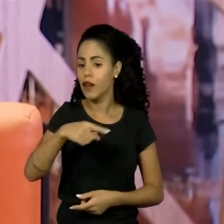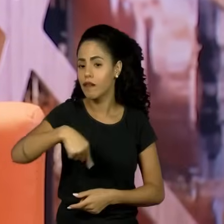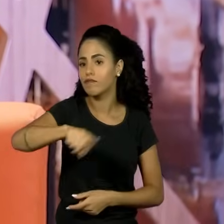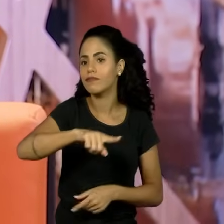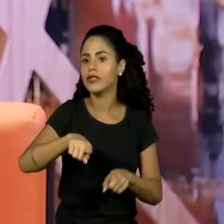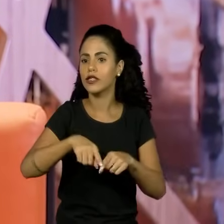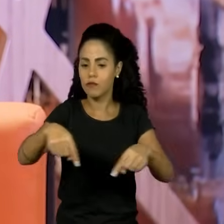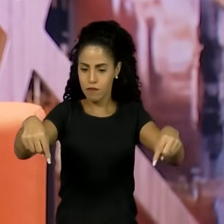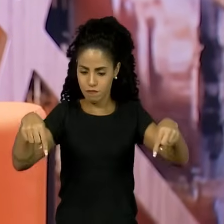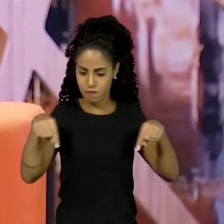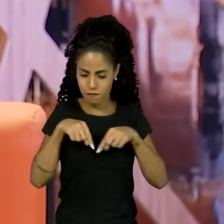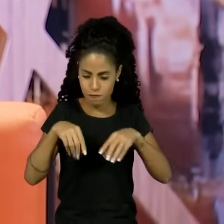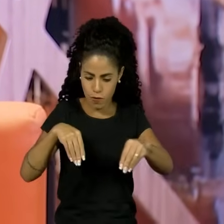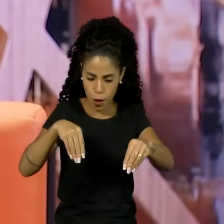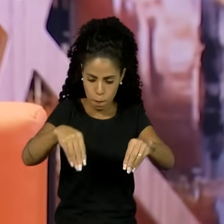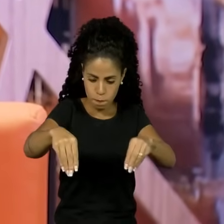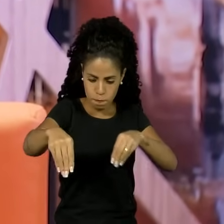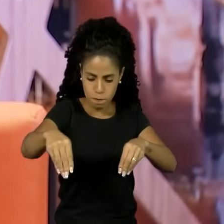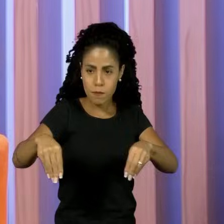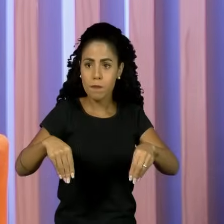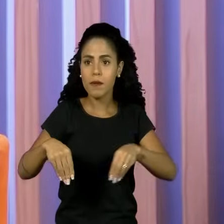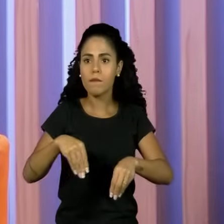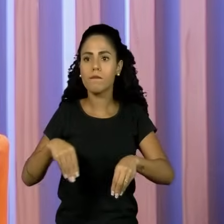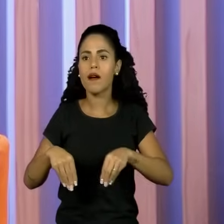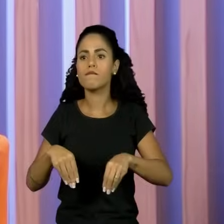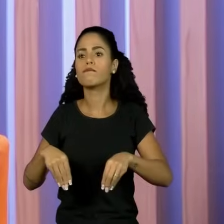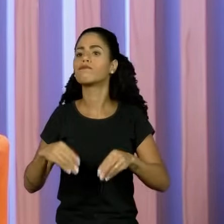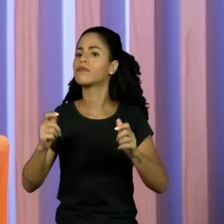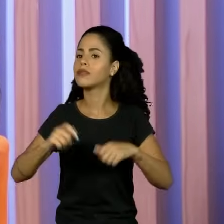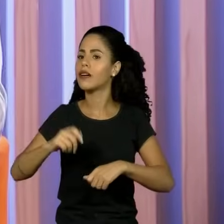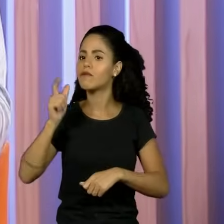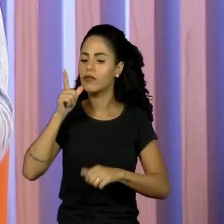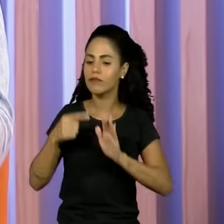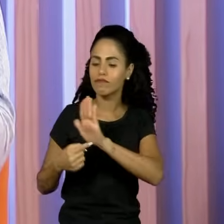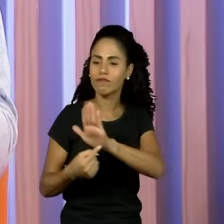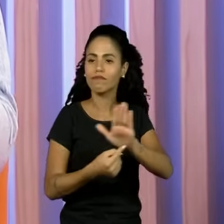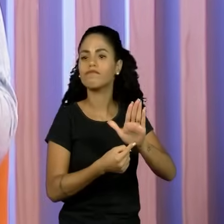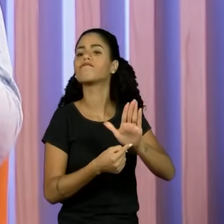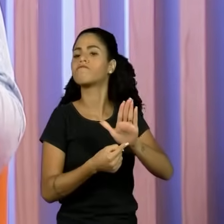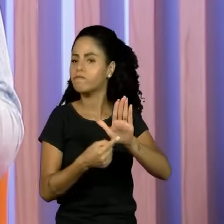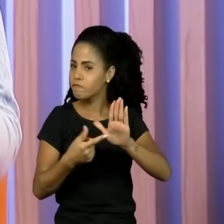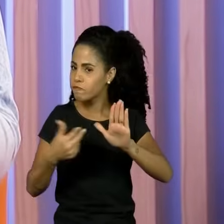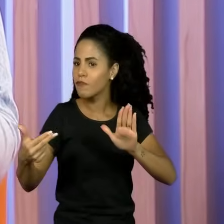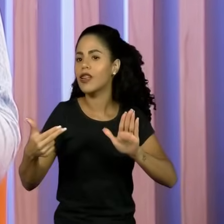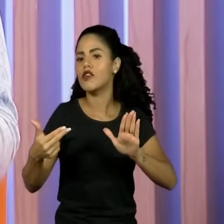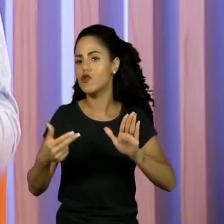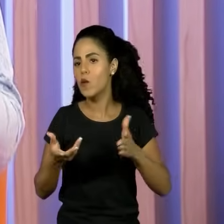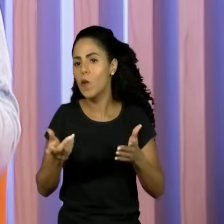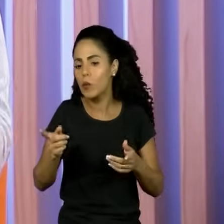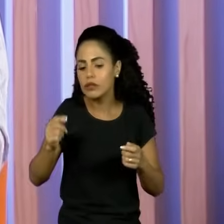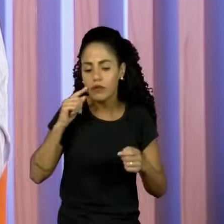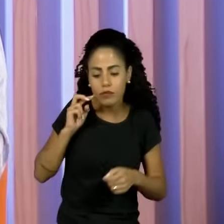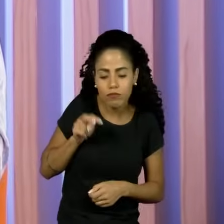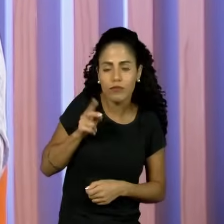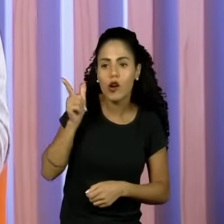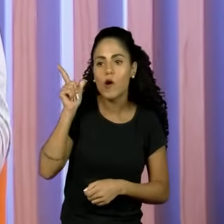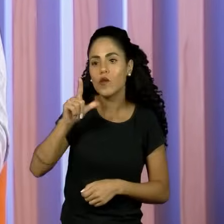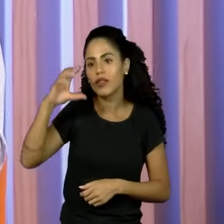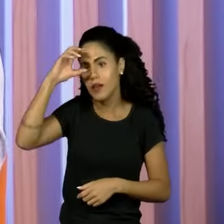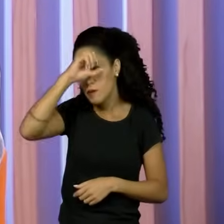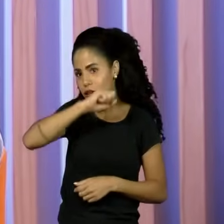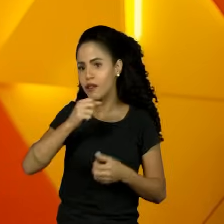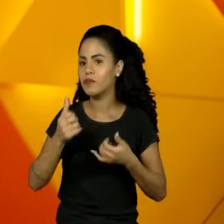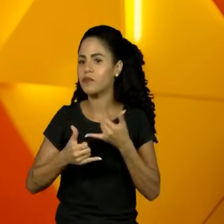jogo de tabuleiro ele ainda consegue fazer transpor você para um universo menos digital e ainda assim de uma